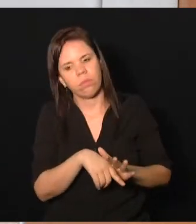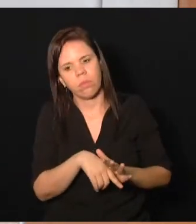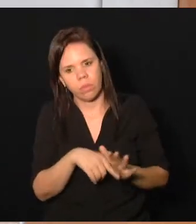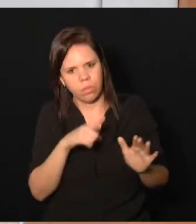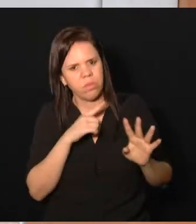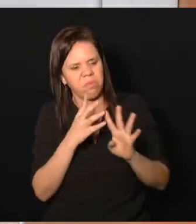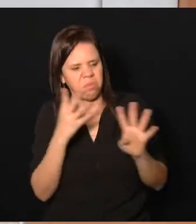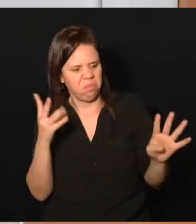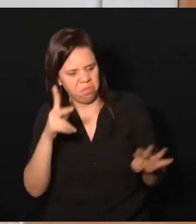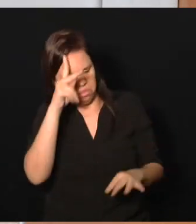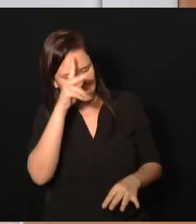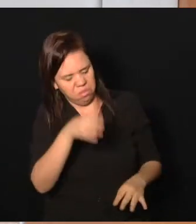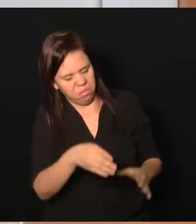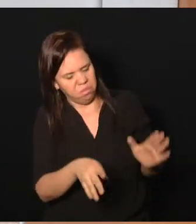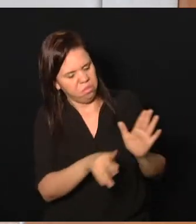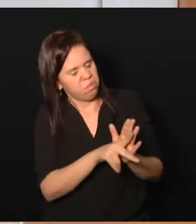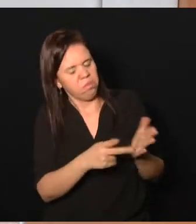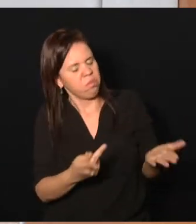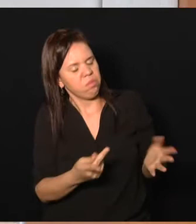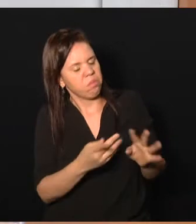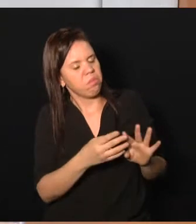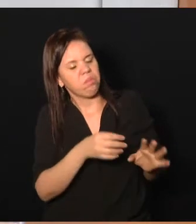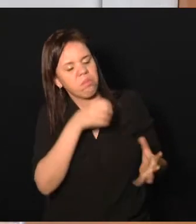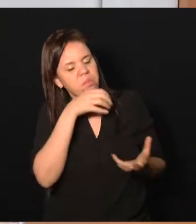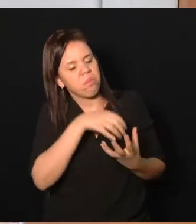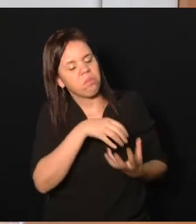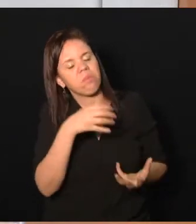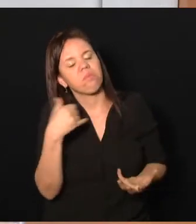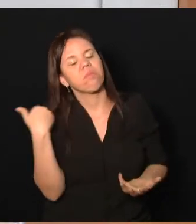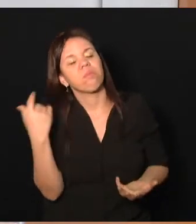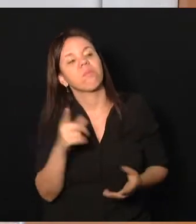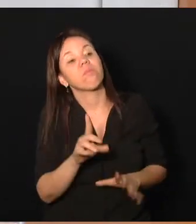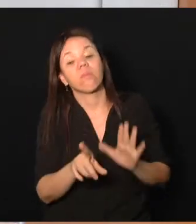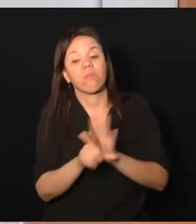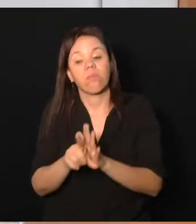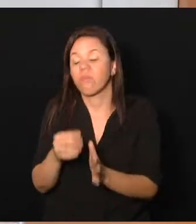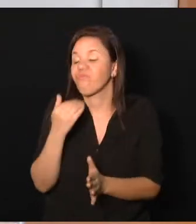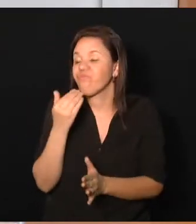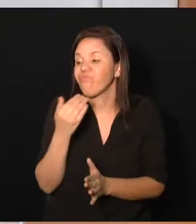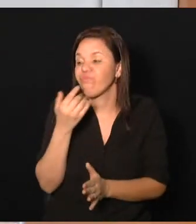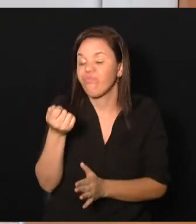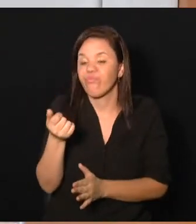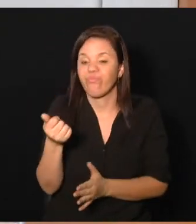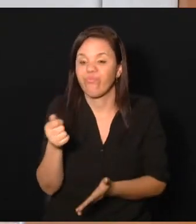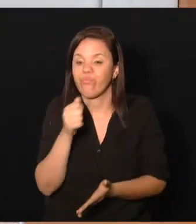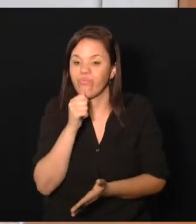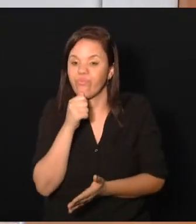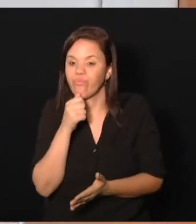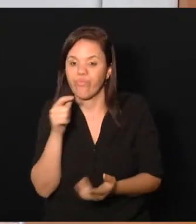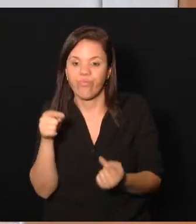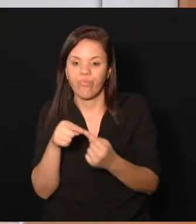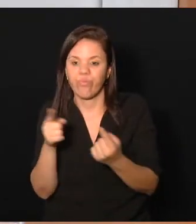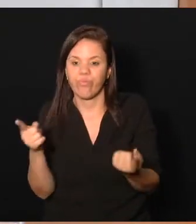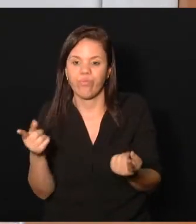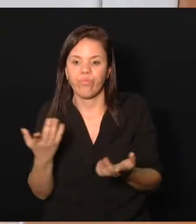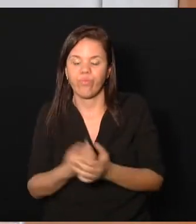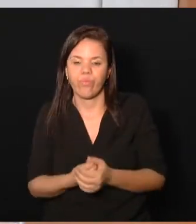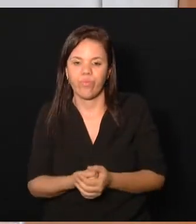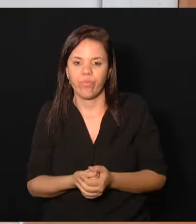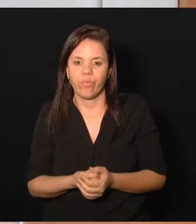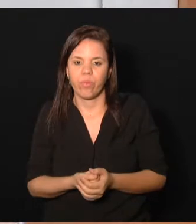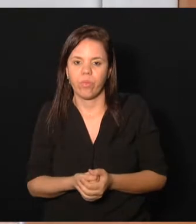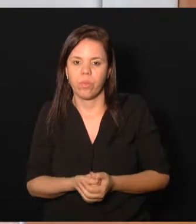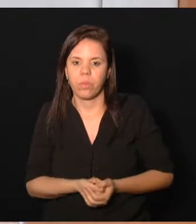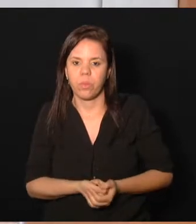uma fila preferencial. Excelente. Mas a lei é o suficiente? A eficácia, e é isso que a